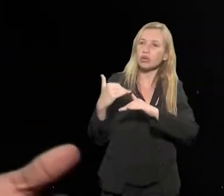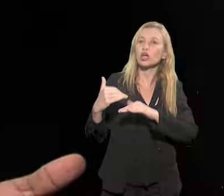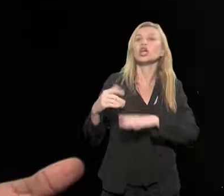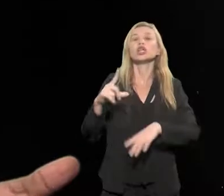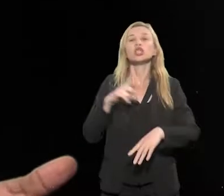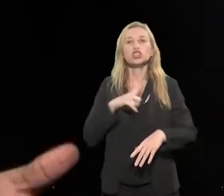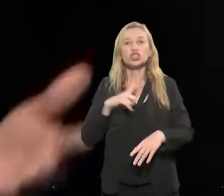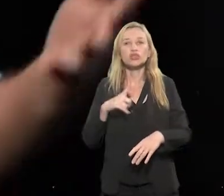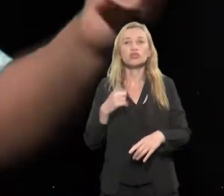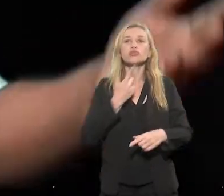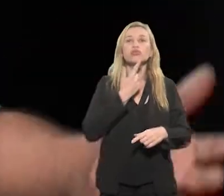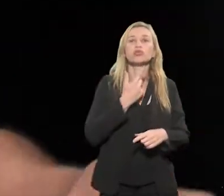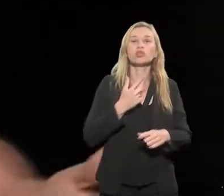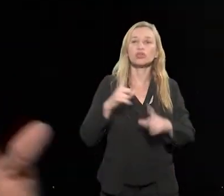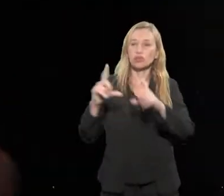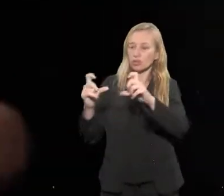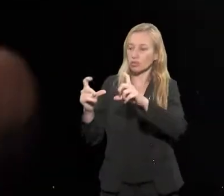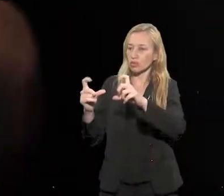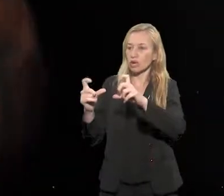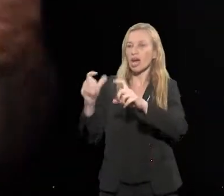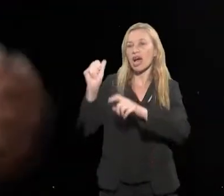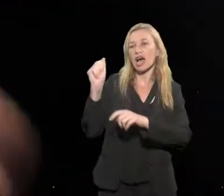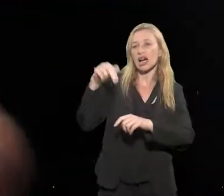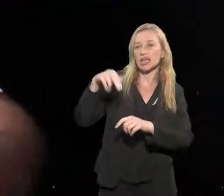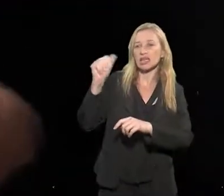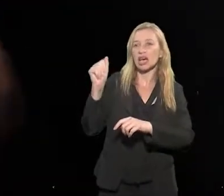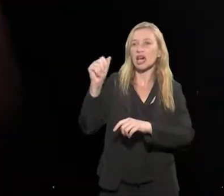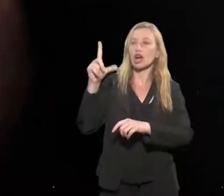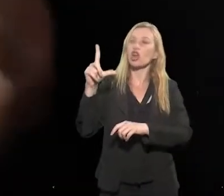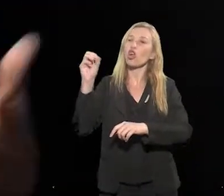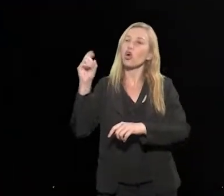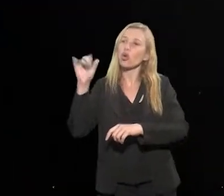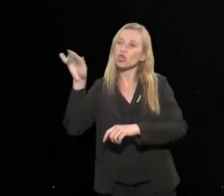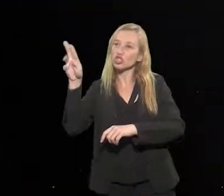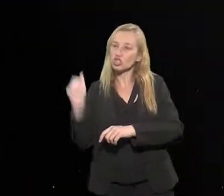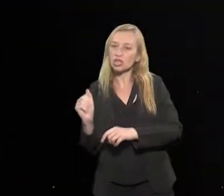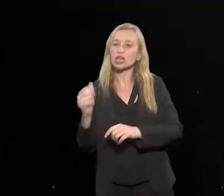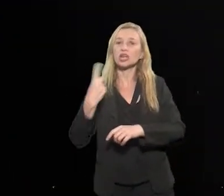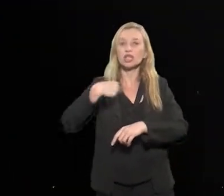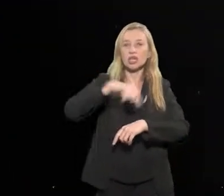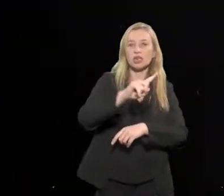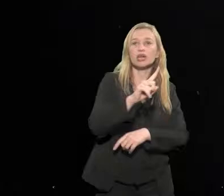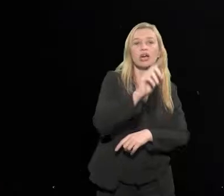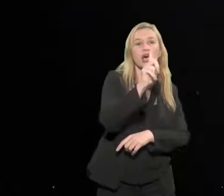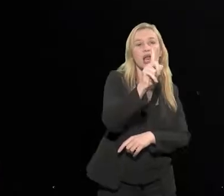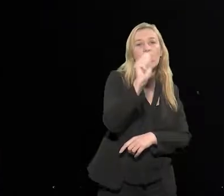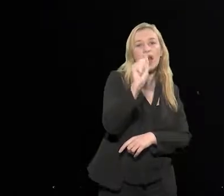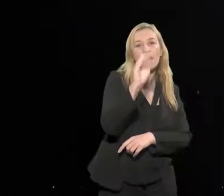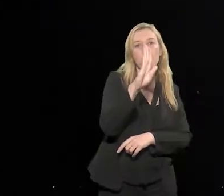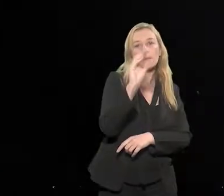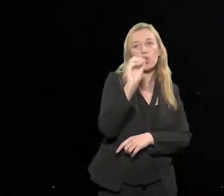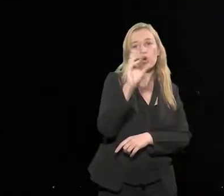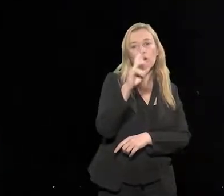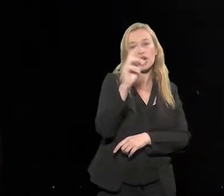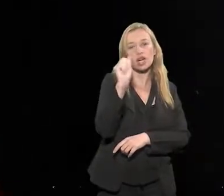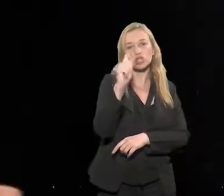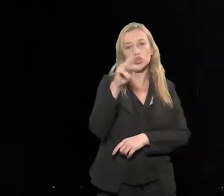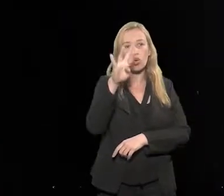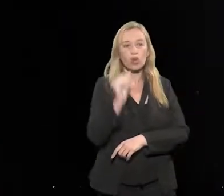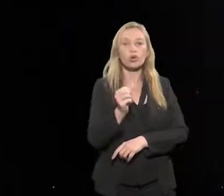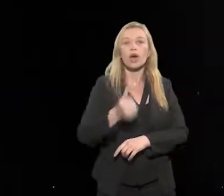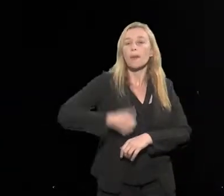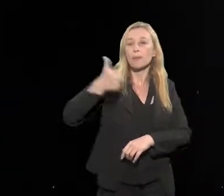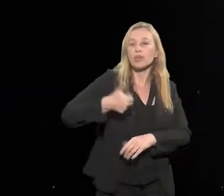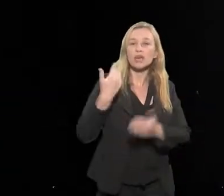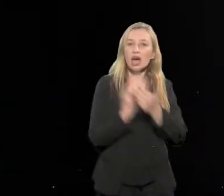tive o prazer de pegar ainda aquela fotografia analógica, ir para o laboratório, era tudo uma paixão ali. E a partir que eu entrei, a primeira